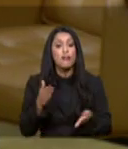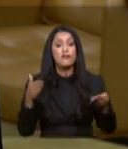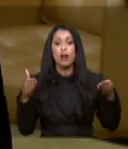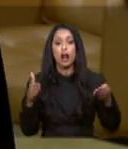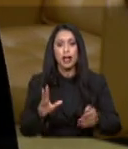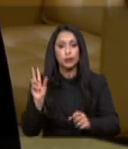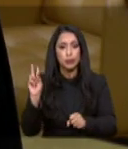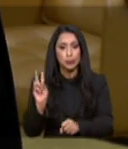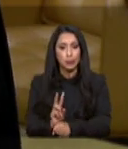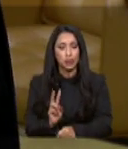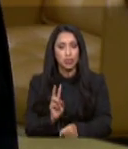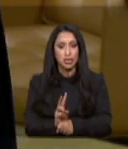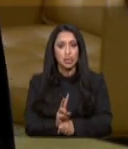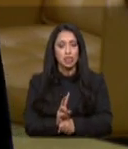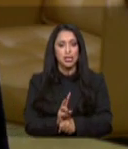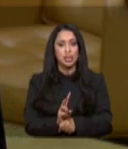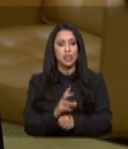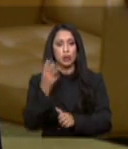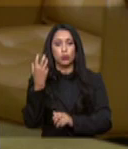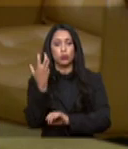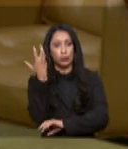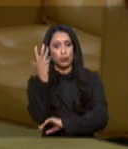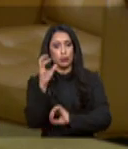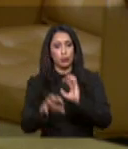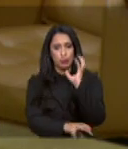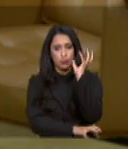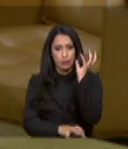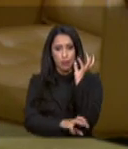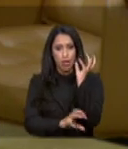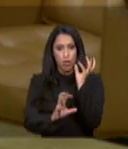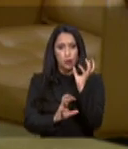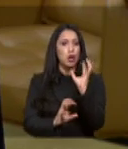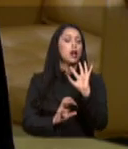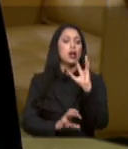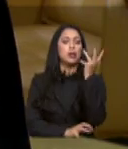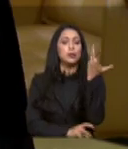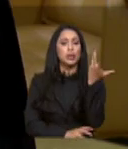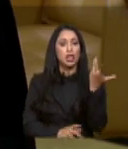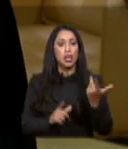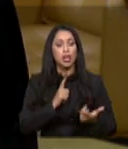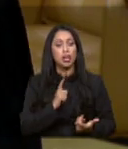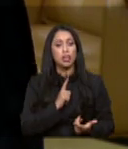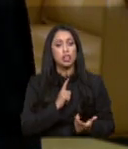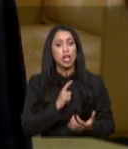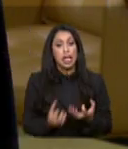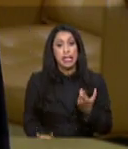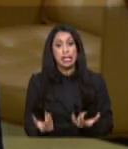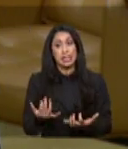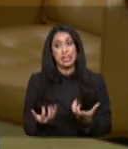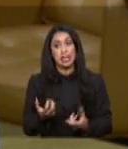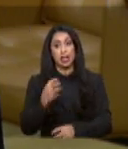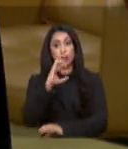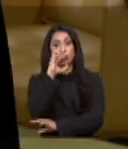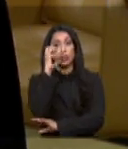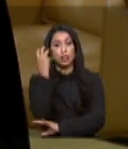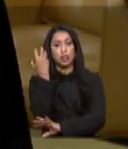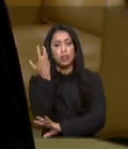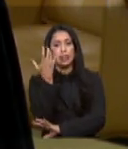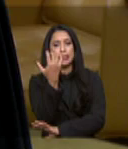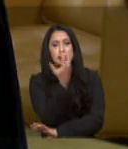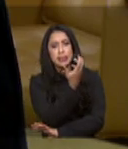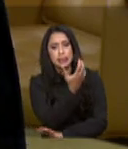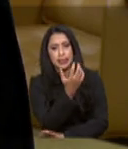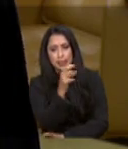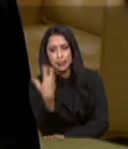na proteção do meio ambiente e, no caso específico, incêndios e desmatamento. Serão